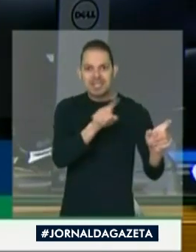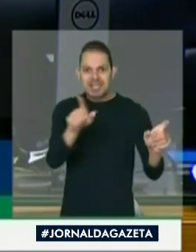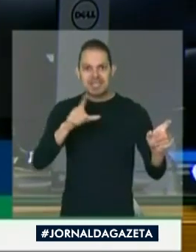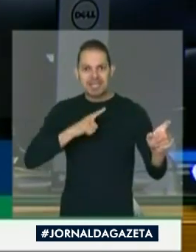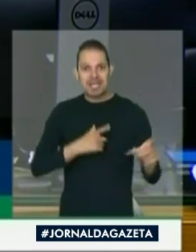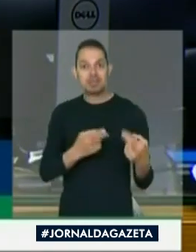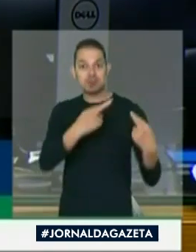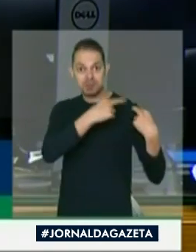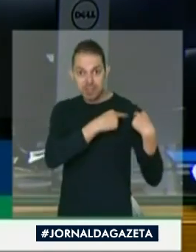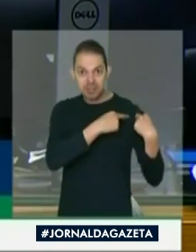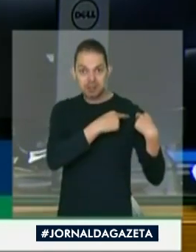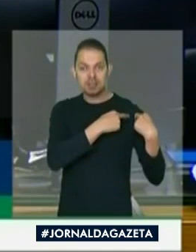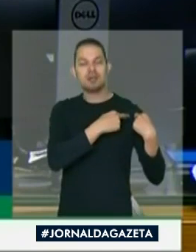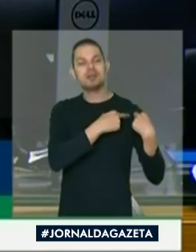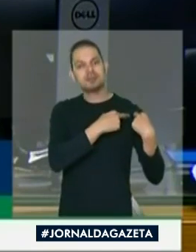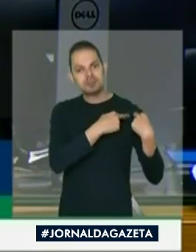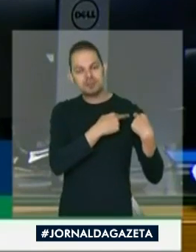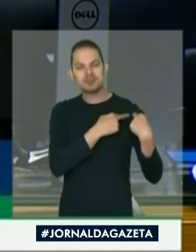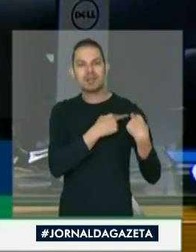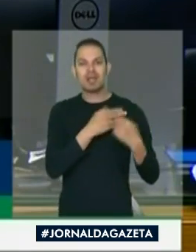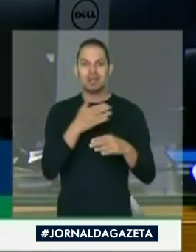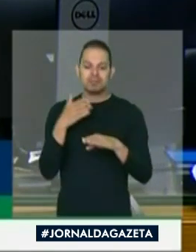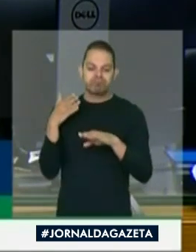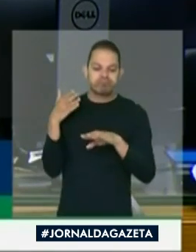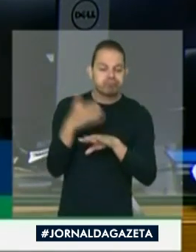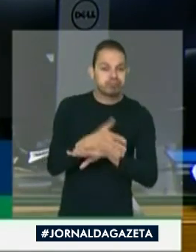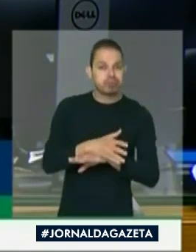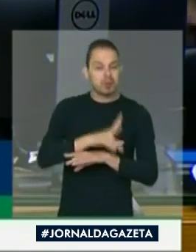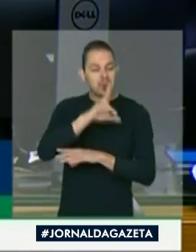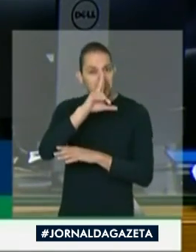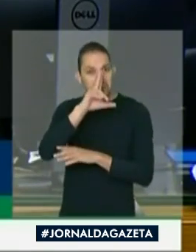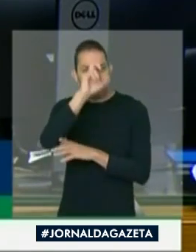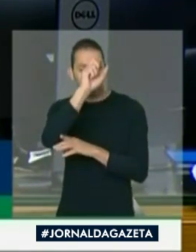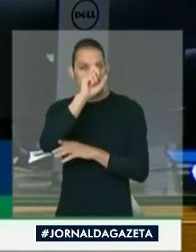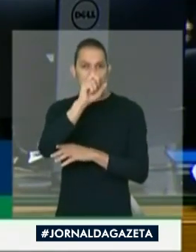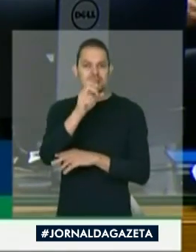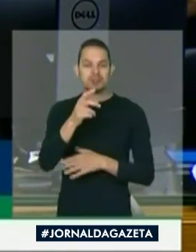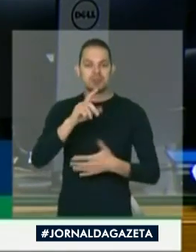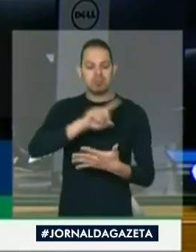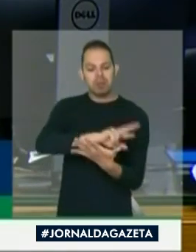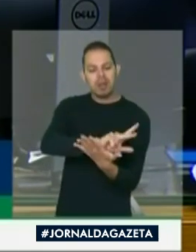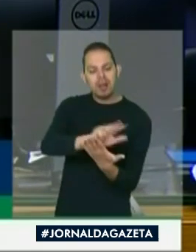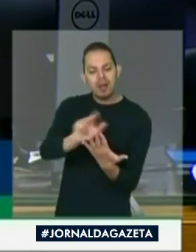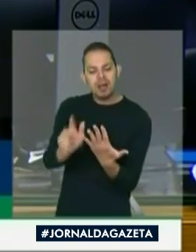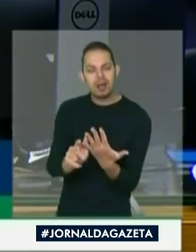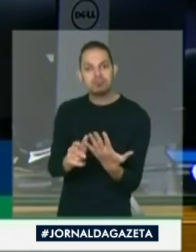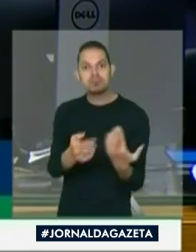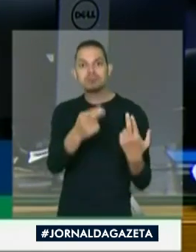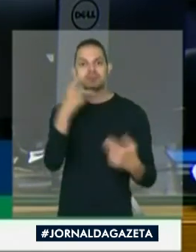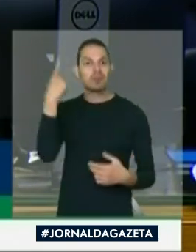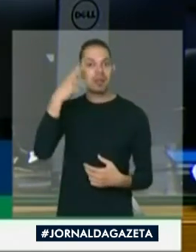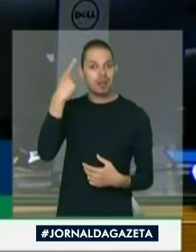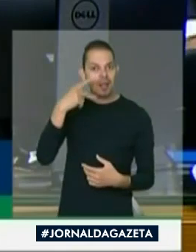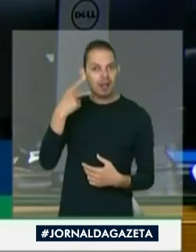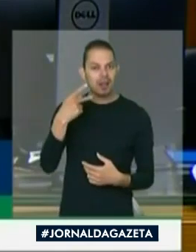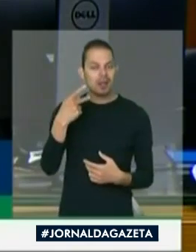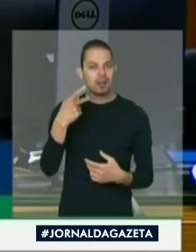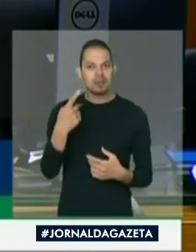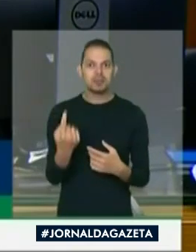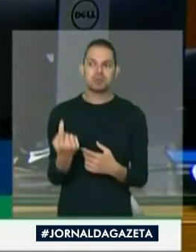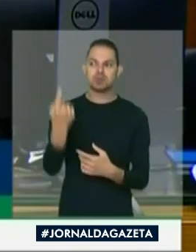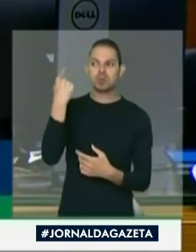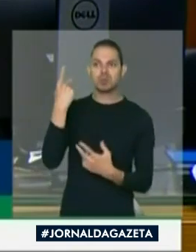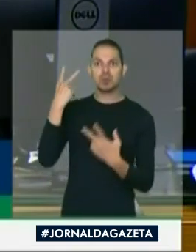responsabilidade, essa intervenção extrema sobre as prerrogativas parlamentares deve ser o que foi,